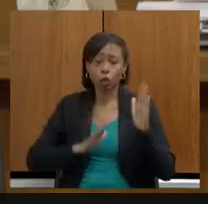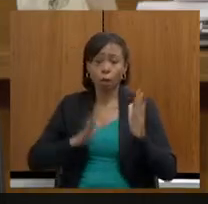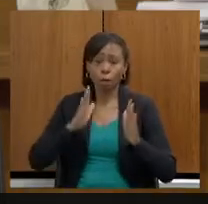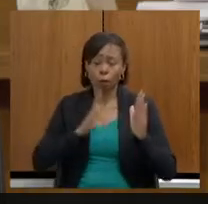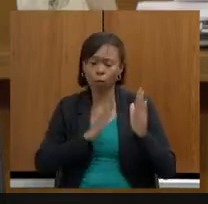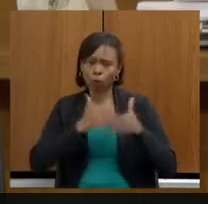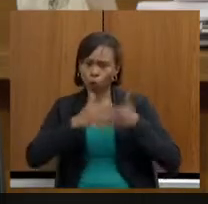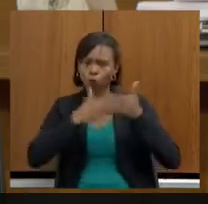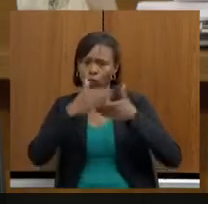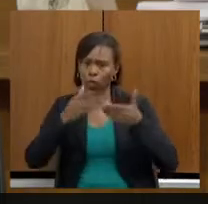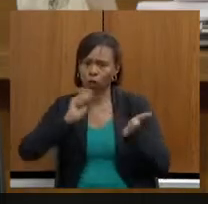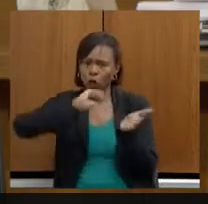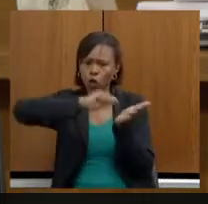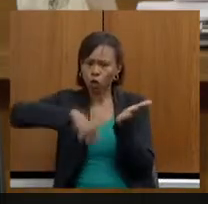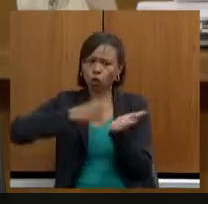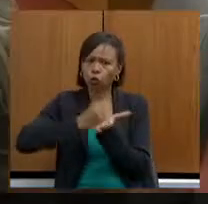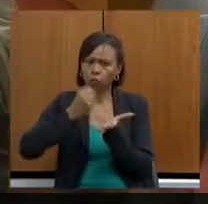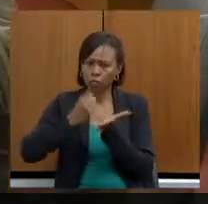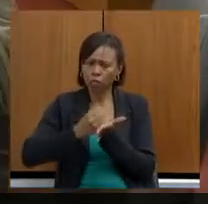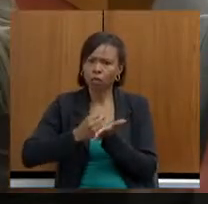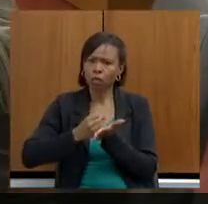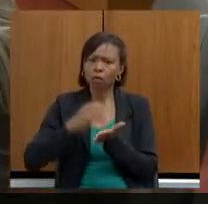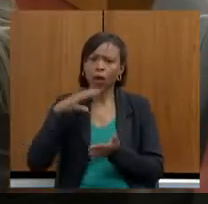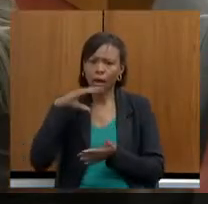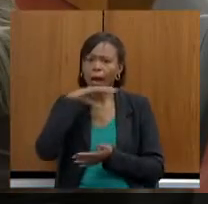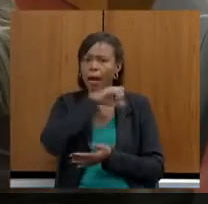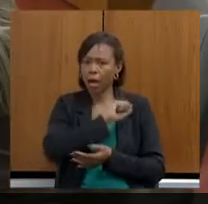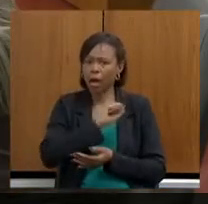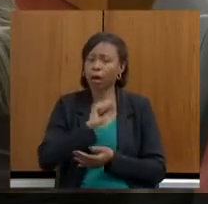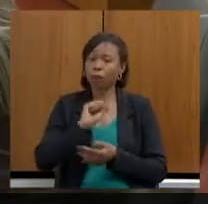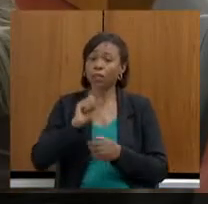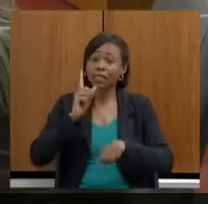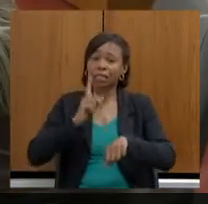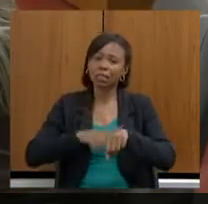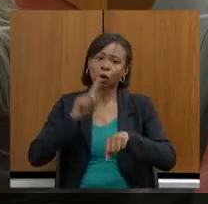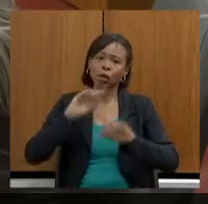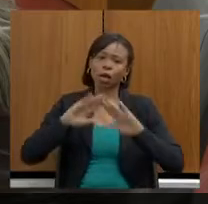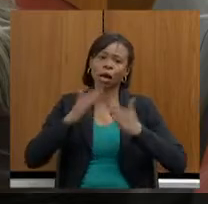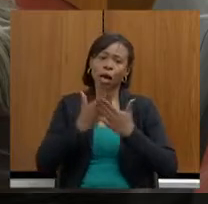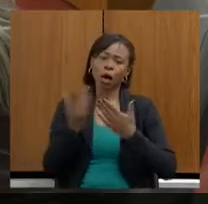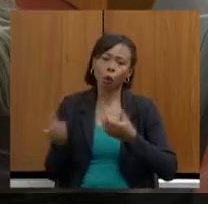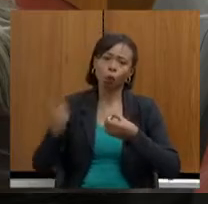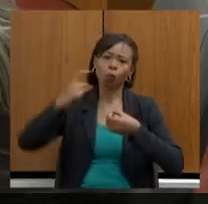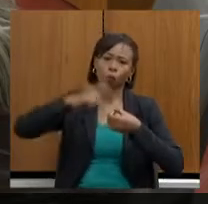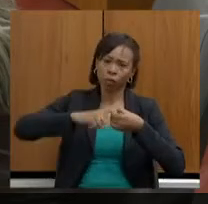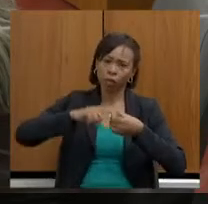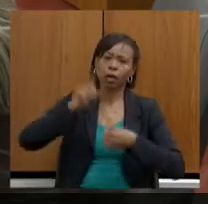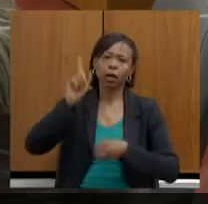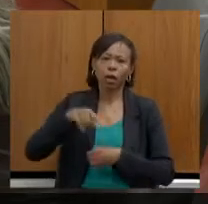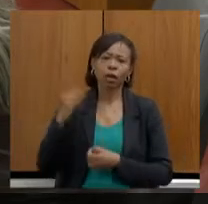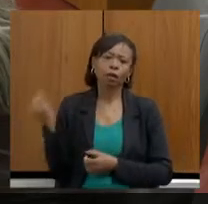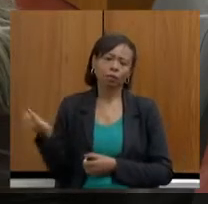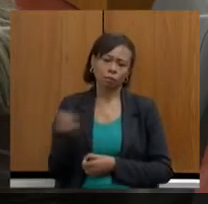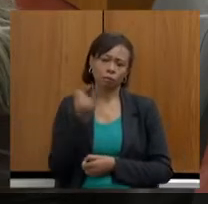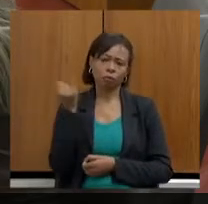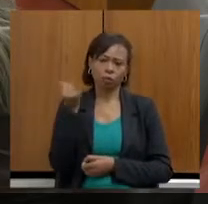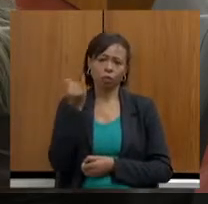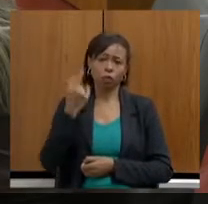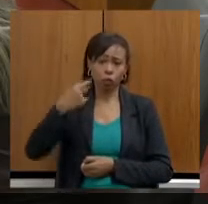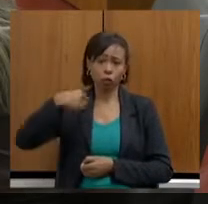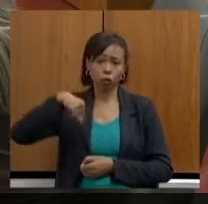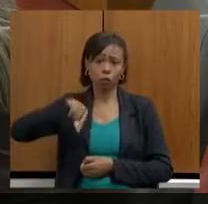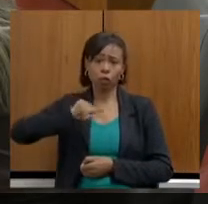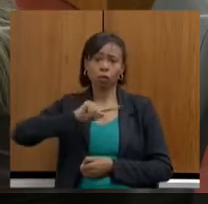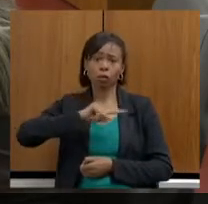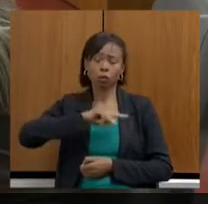esse aluno tá mais bem atendido assim que o as aulas se reiniciarem esse algo que vai ser muito importante é que a gente está